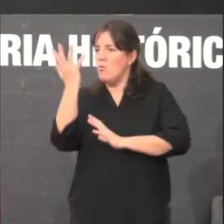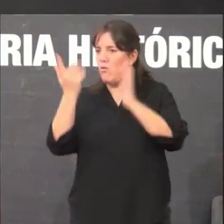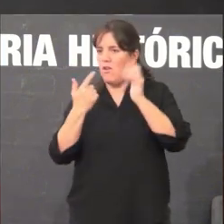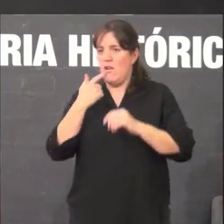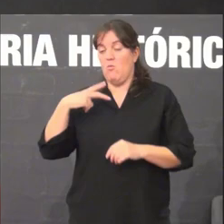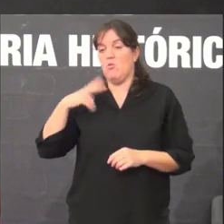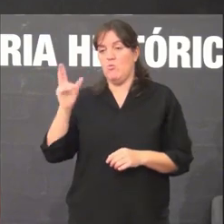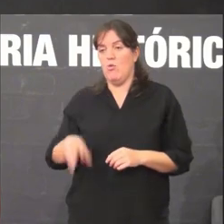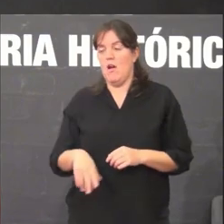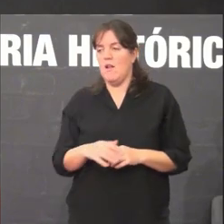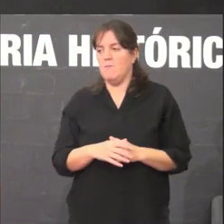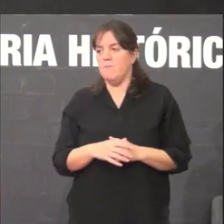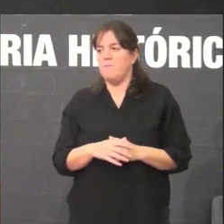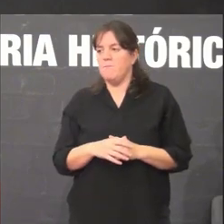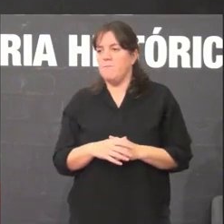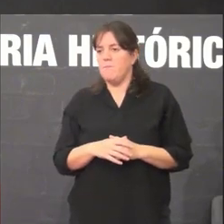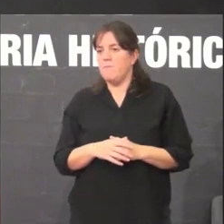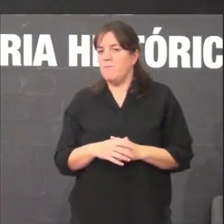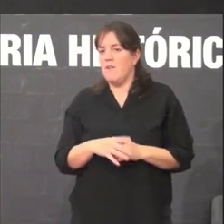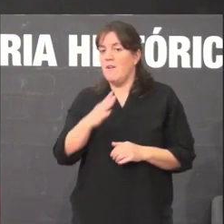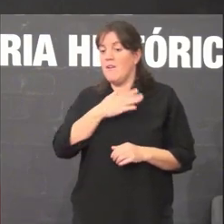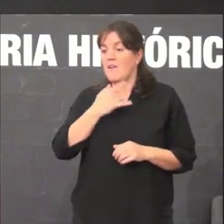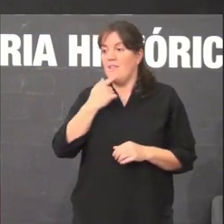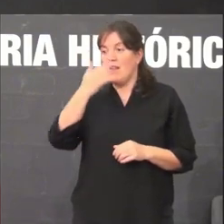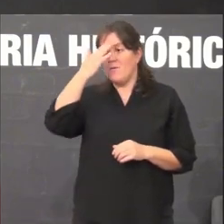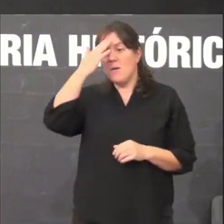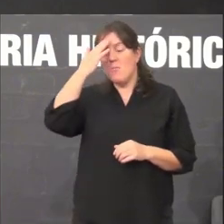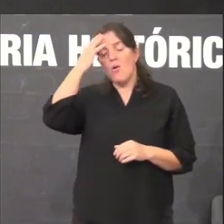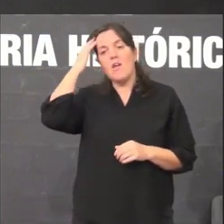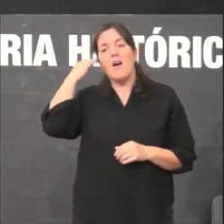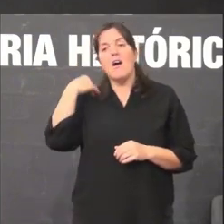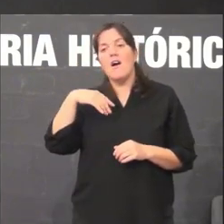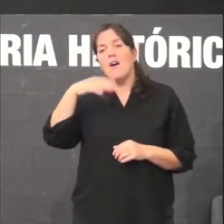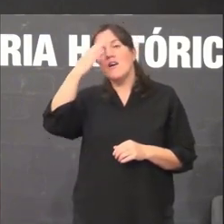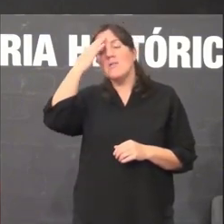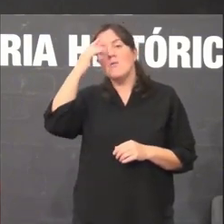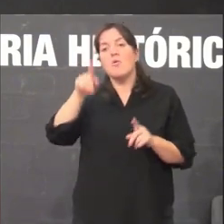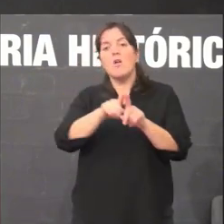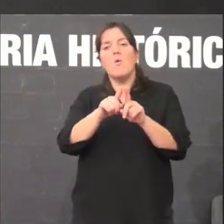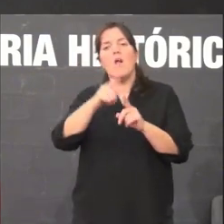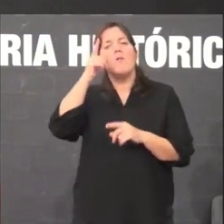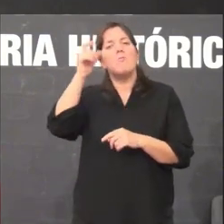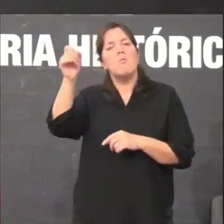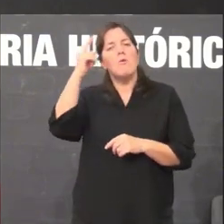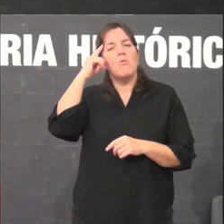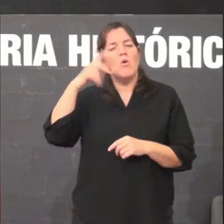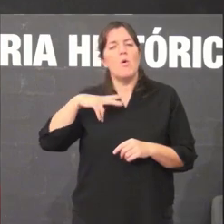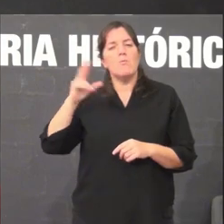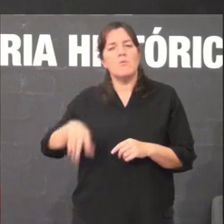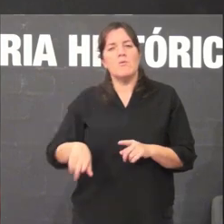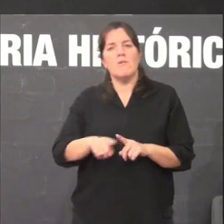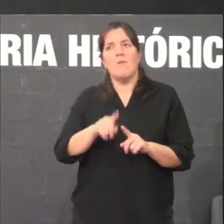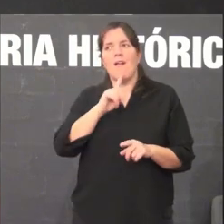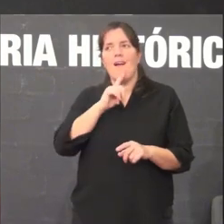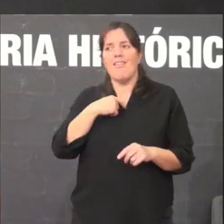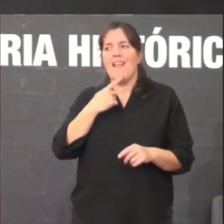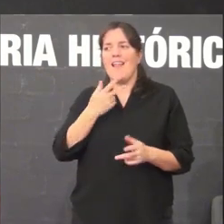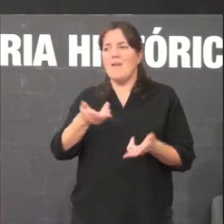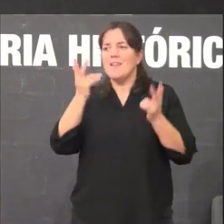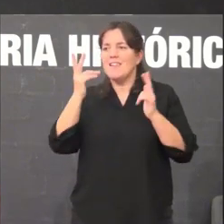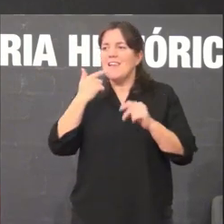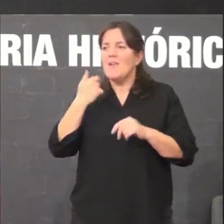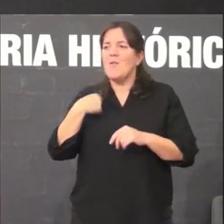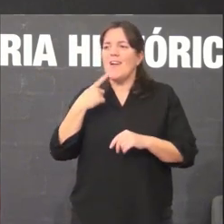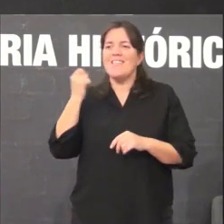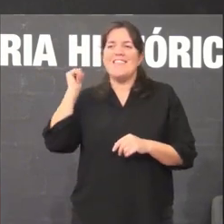português. No fundo, era como se a memória, tal como o povo português, se tivesse libertado dos grilhões da